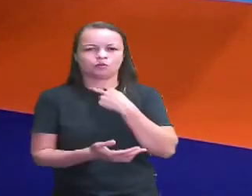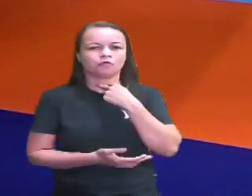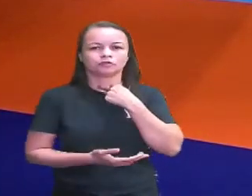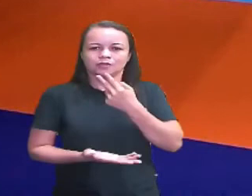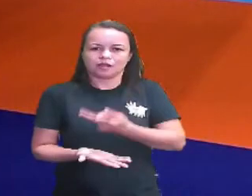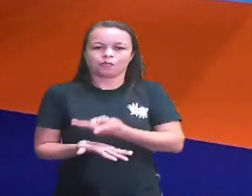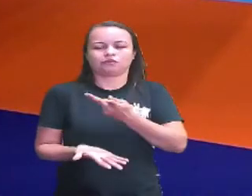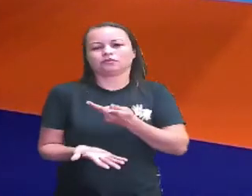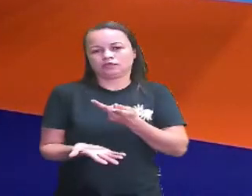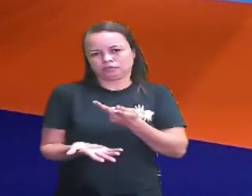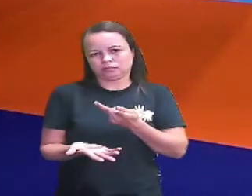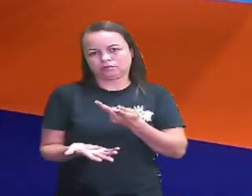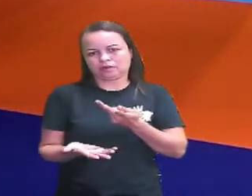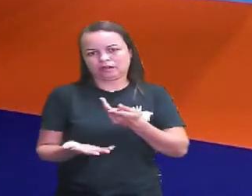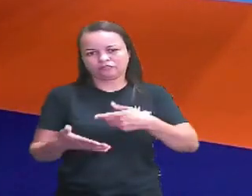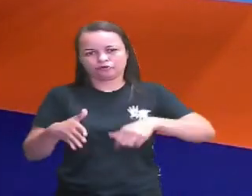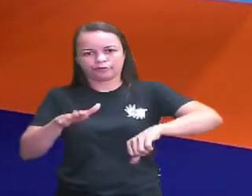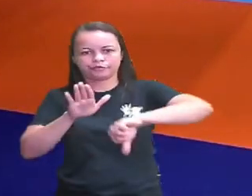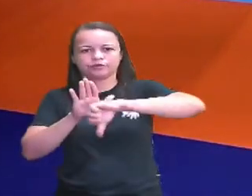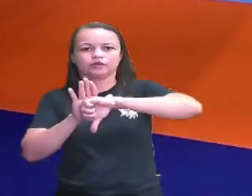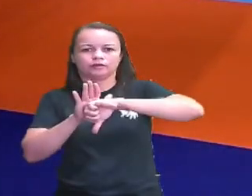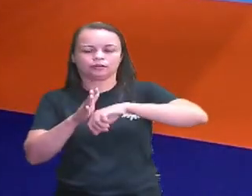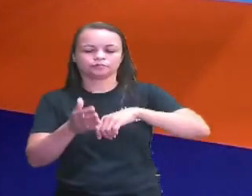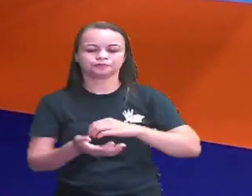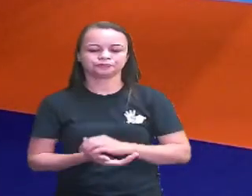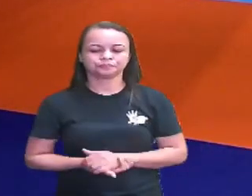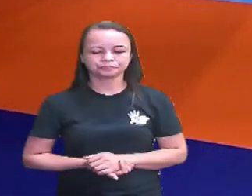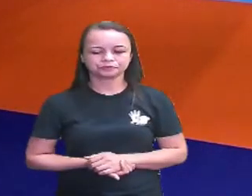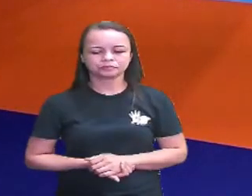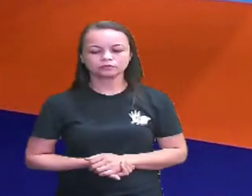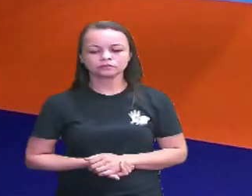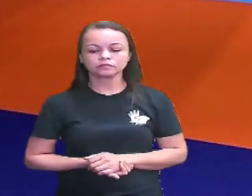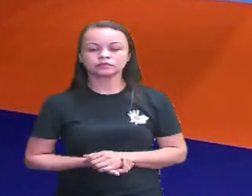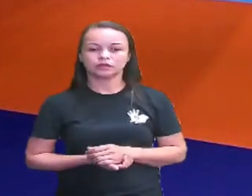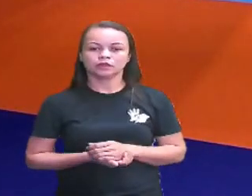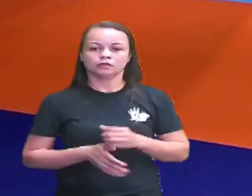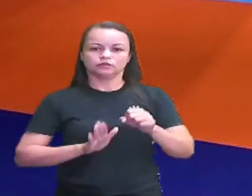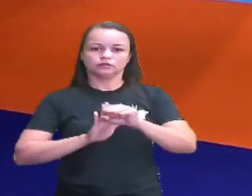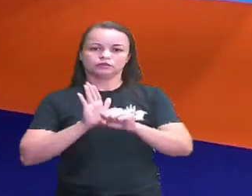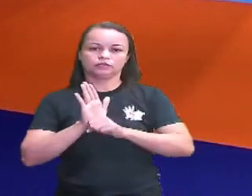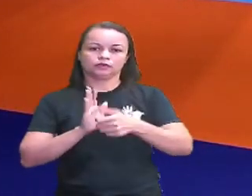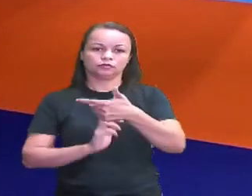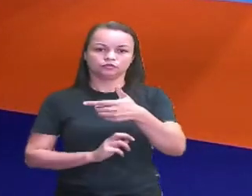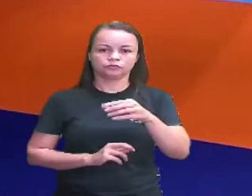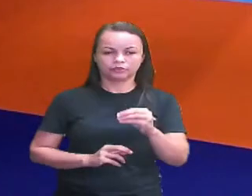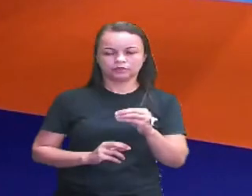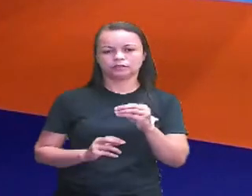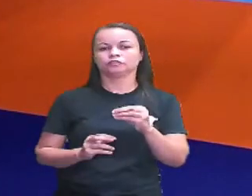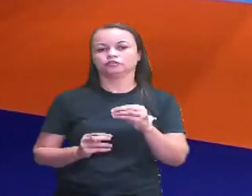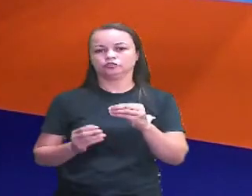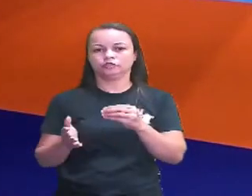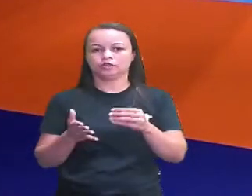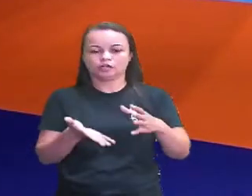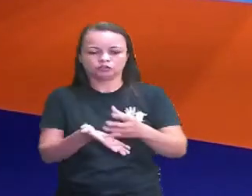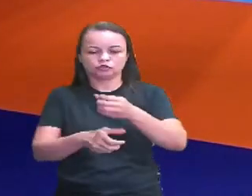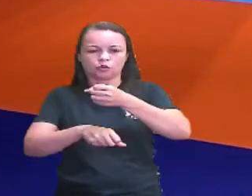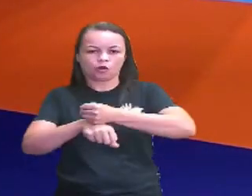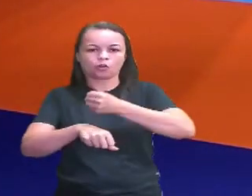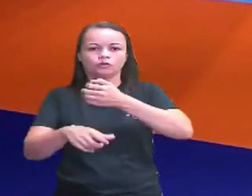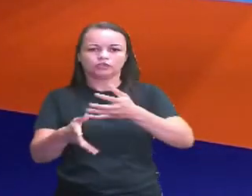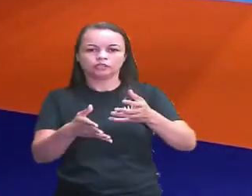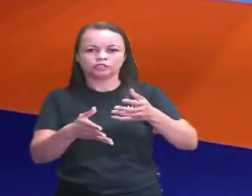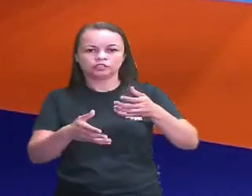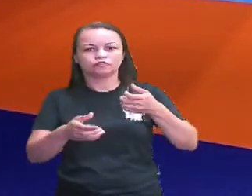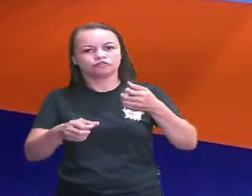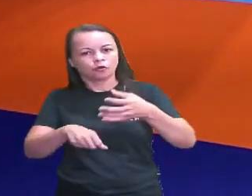ilegal. No século XX, as colônias que foram dominadas se tornaram independentes. Porém,